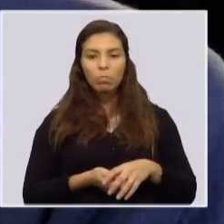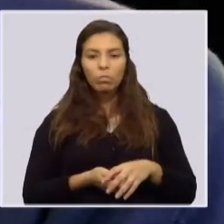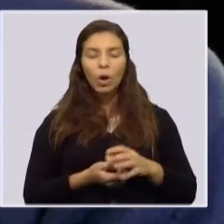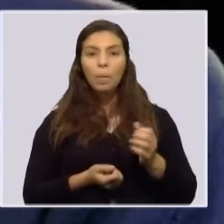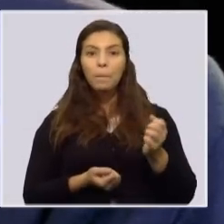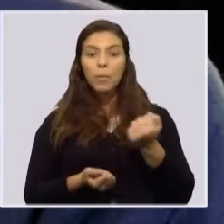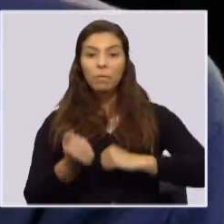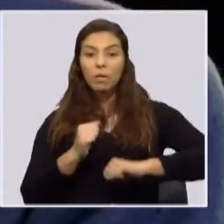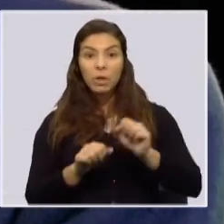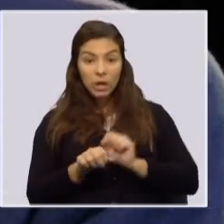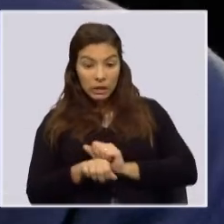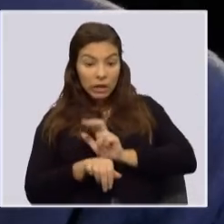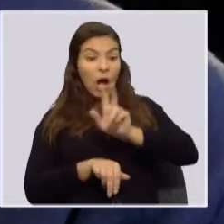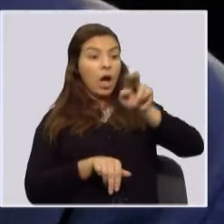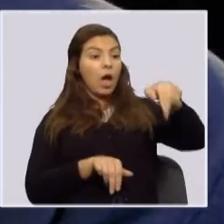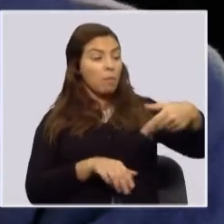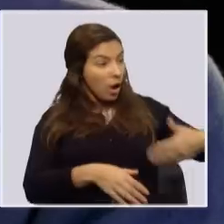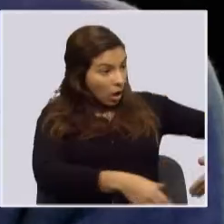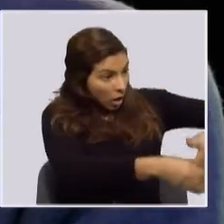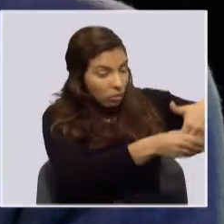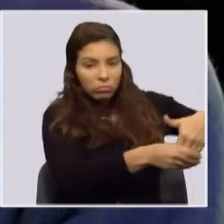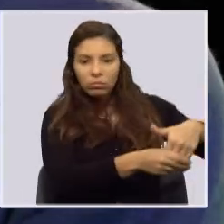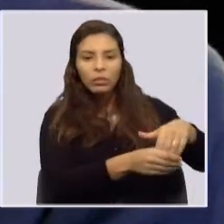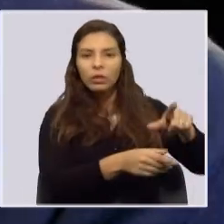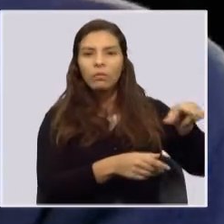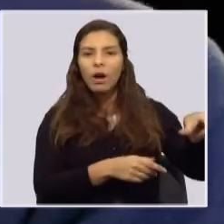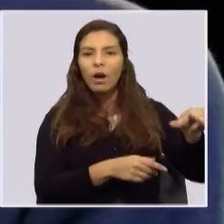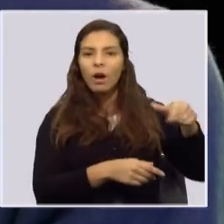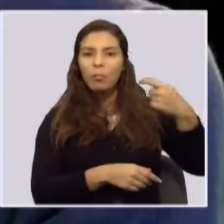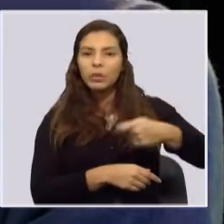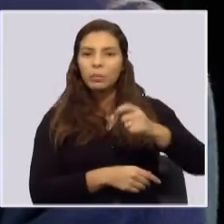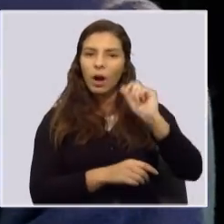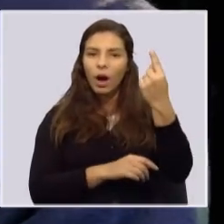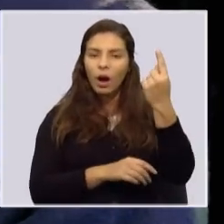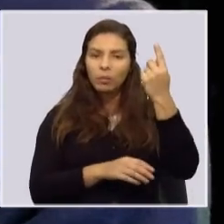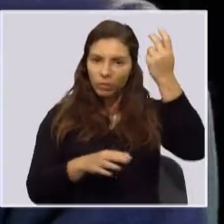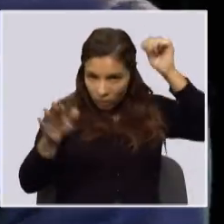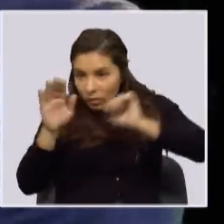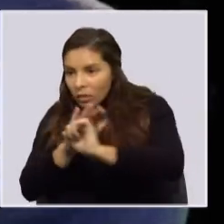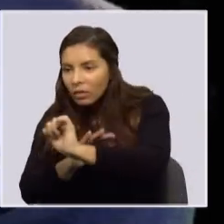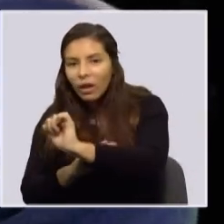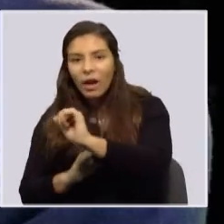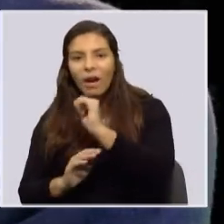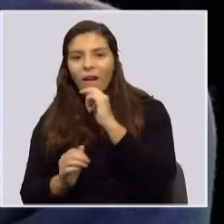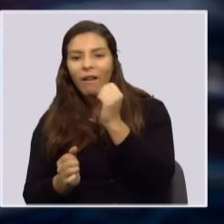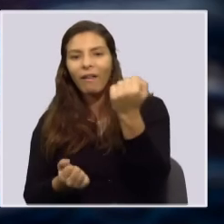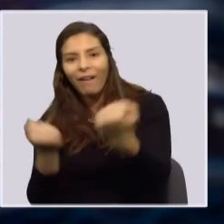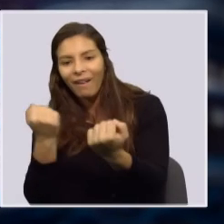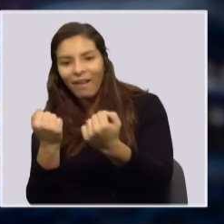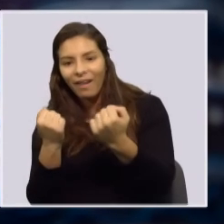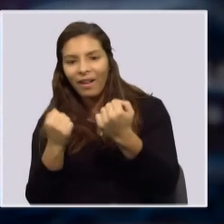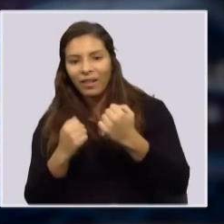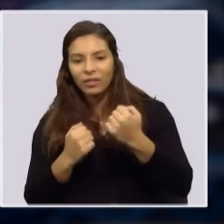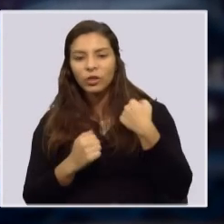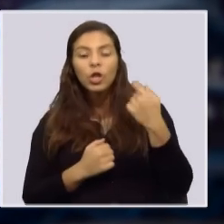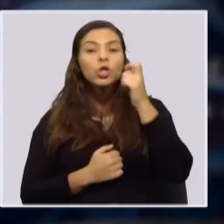conseguiu, no momento que tentou sair do carro para cumprimentá-lo, o Presidente da República foi muito mais rápido e entrou ele dentro do carro.